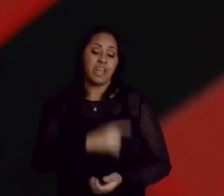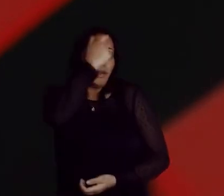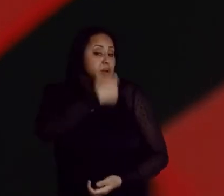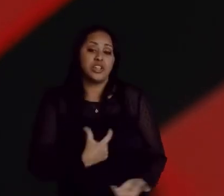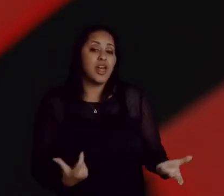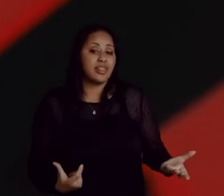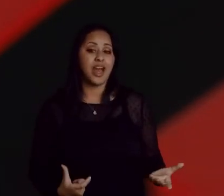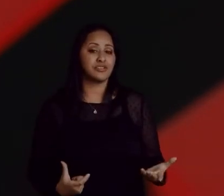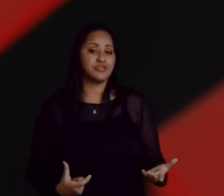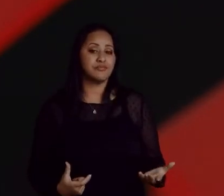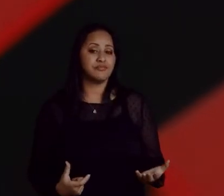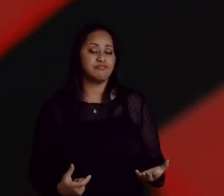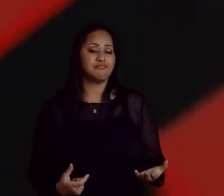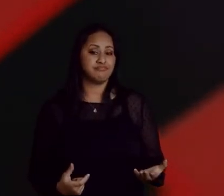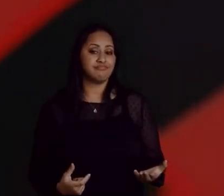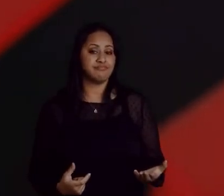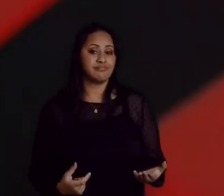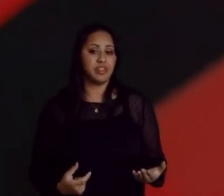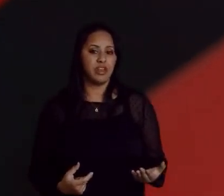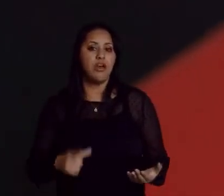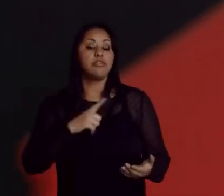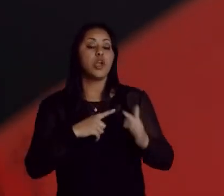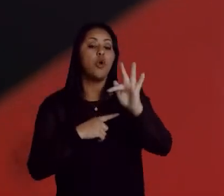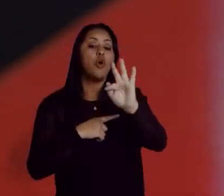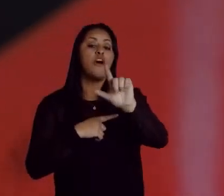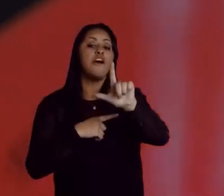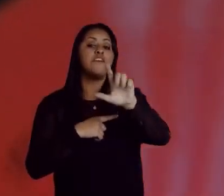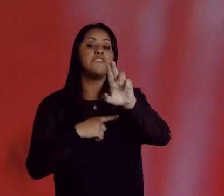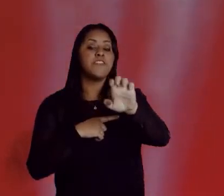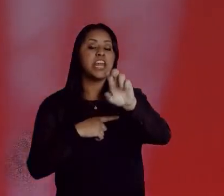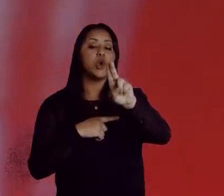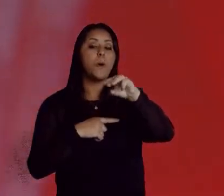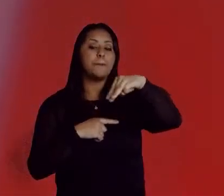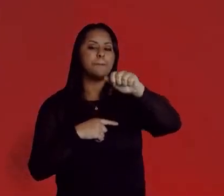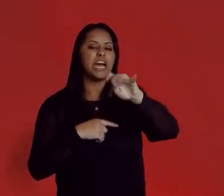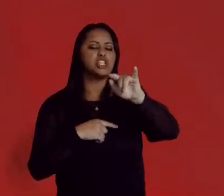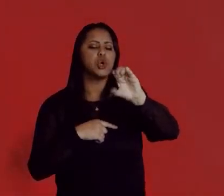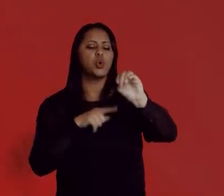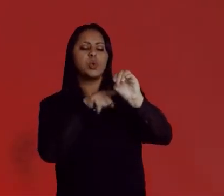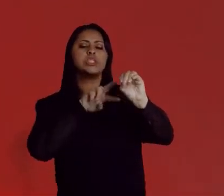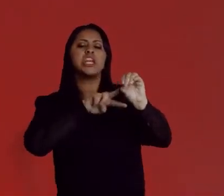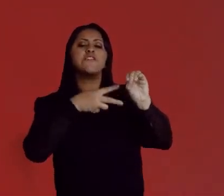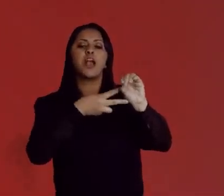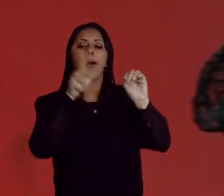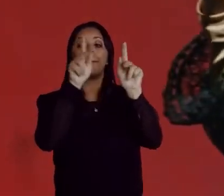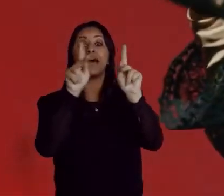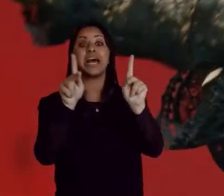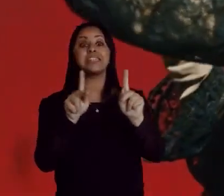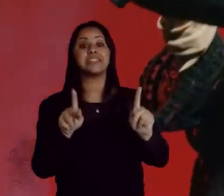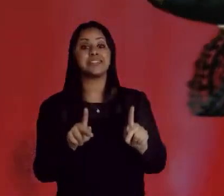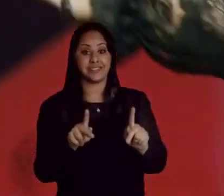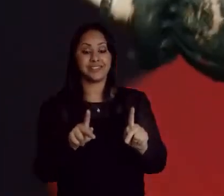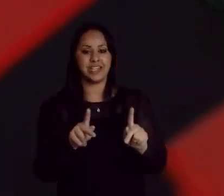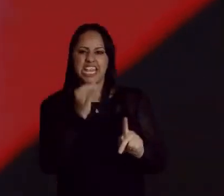Temperamento, gente. Tem o fleumático, que vem de fleuma, de paz. É mais ou menos assim, coloca